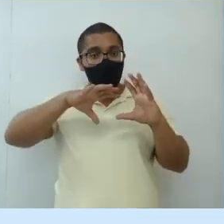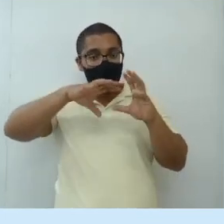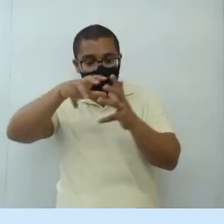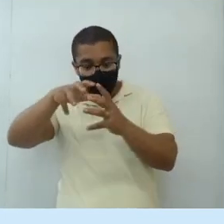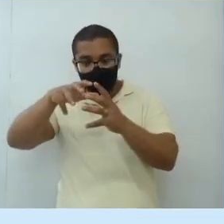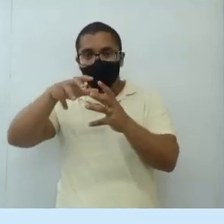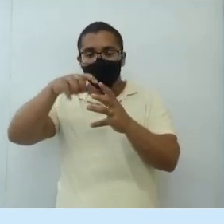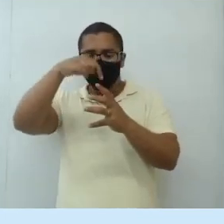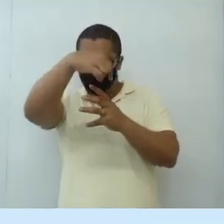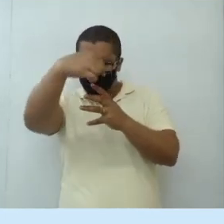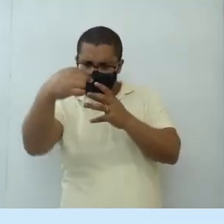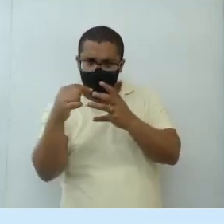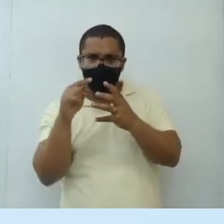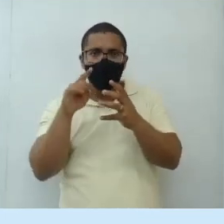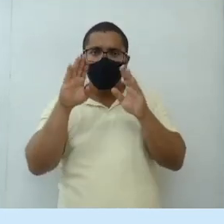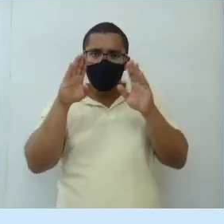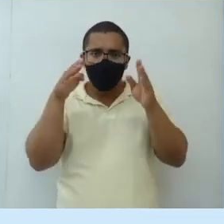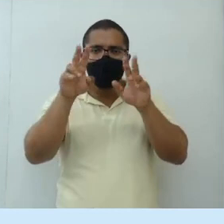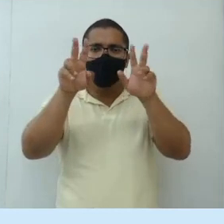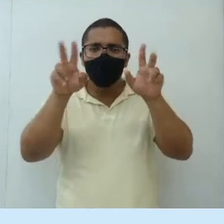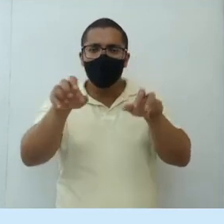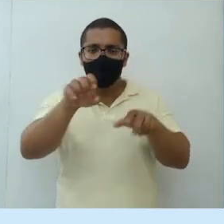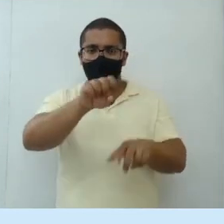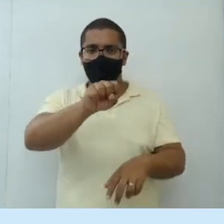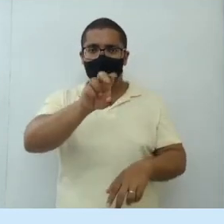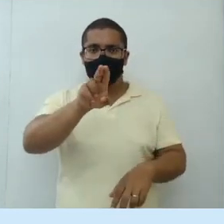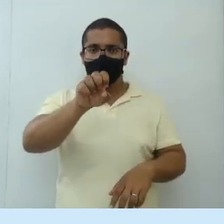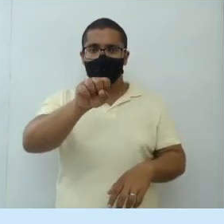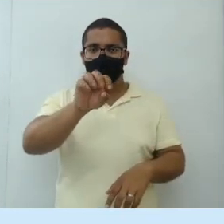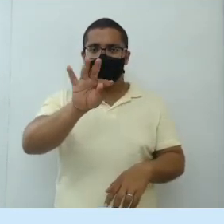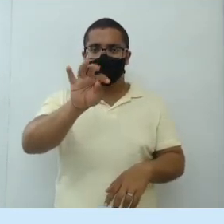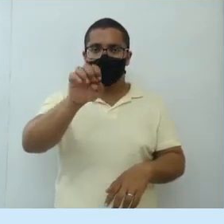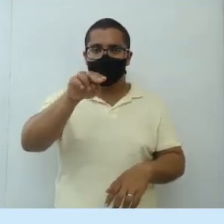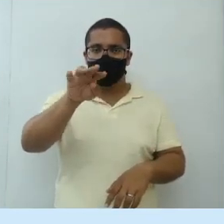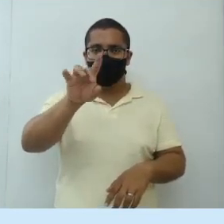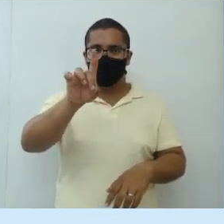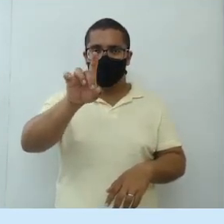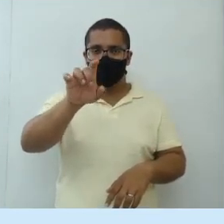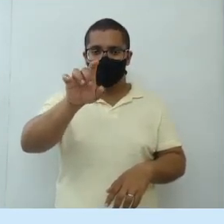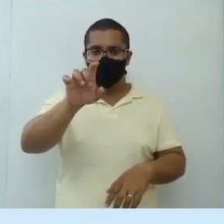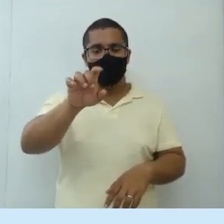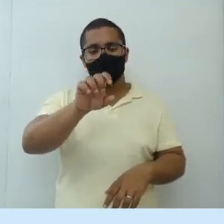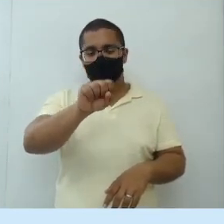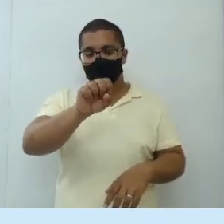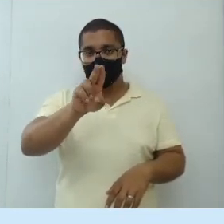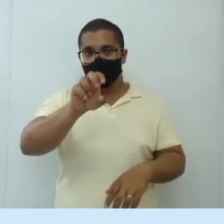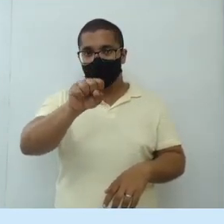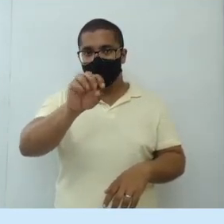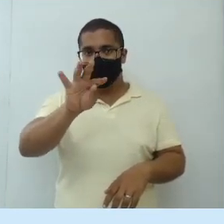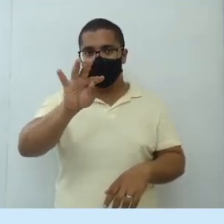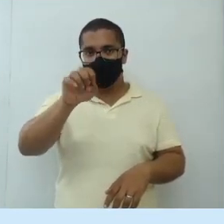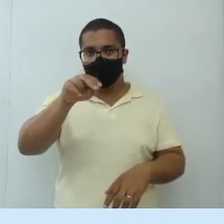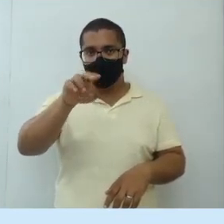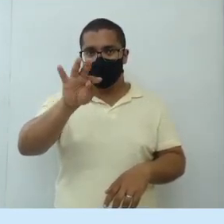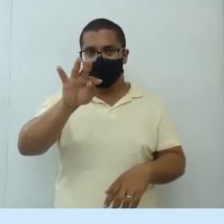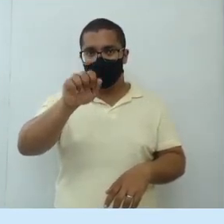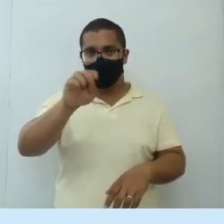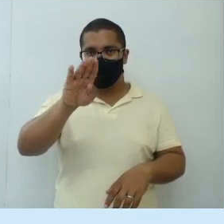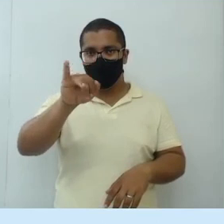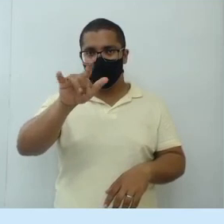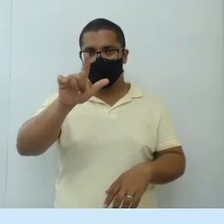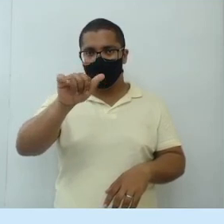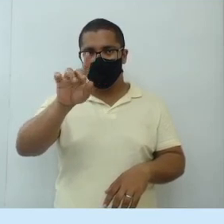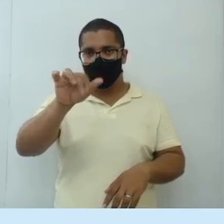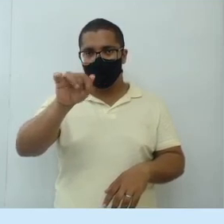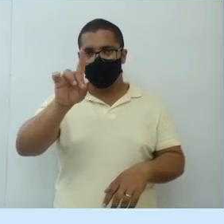hoje é muita questão da sustentabilizar suas habilidades O que é terra ela